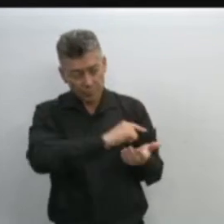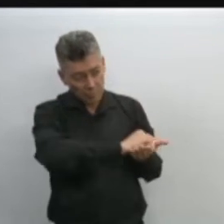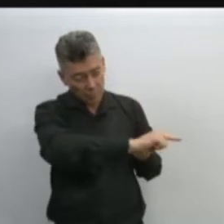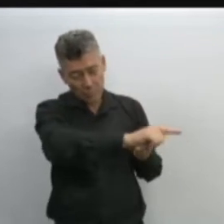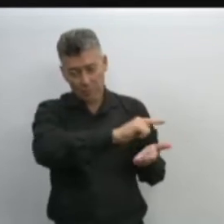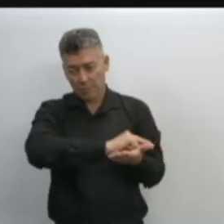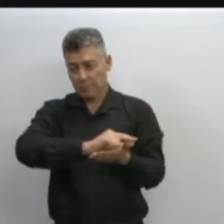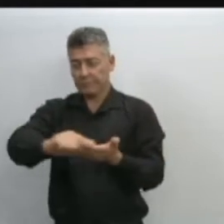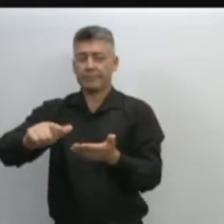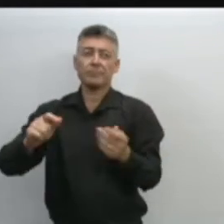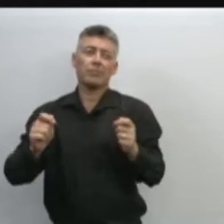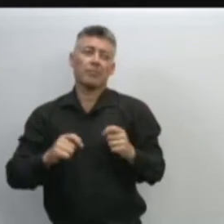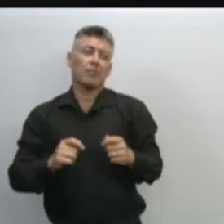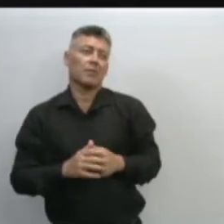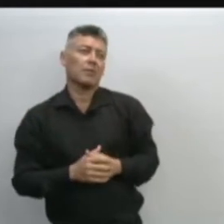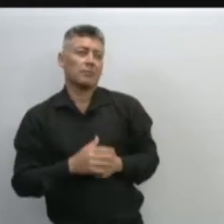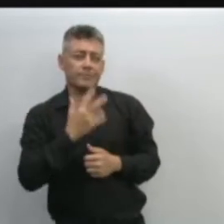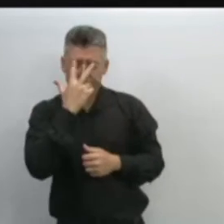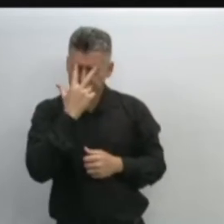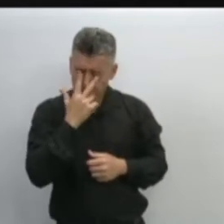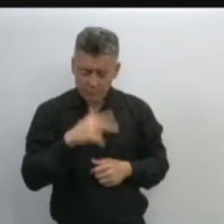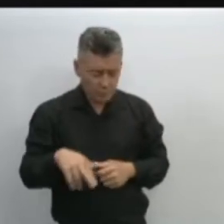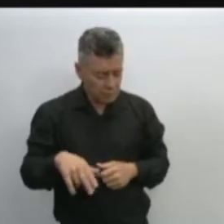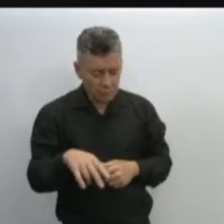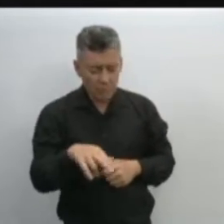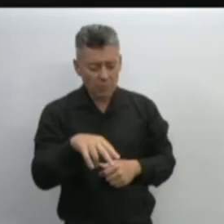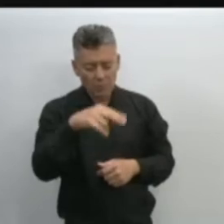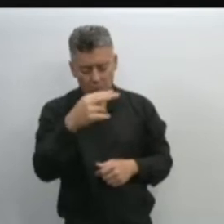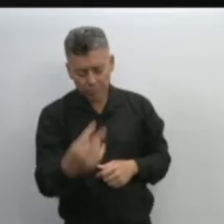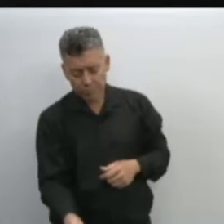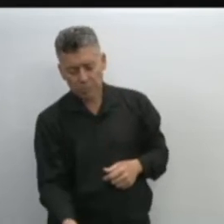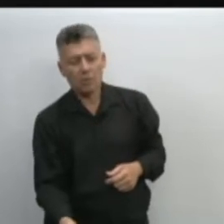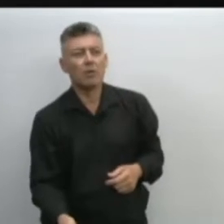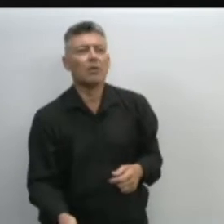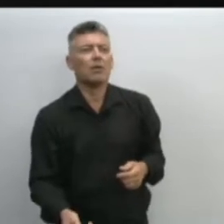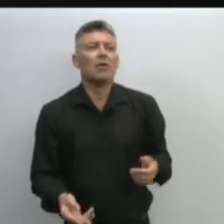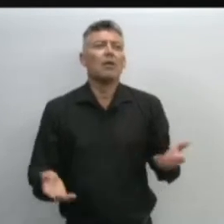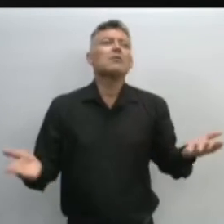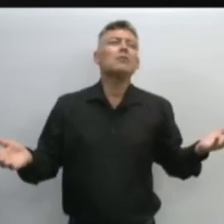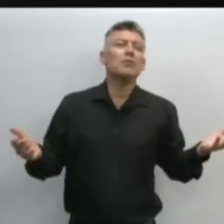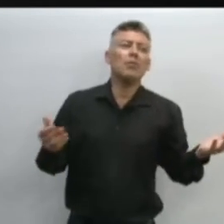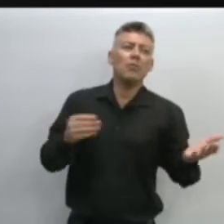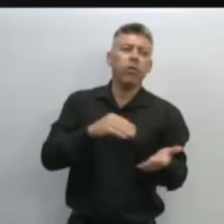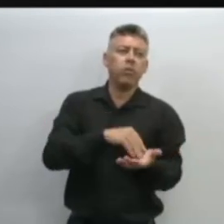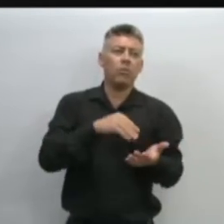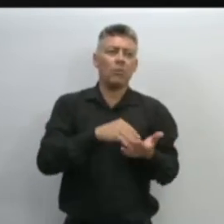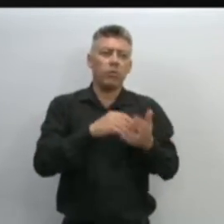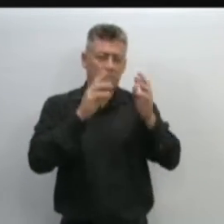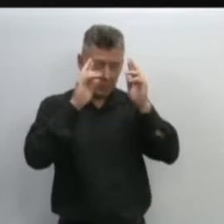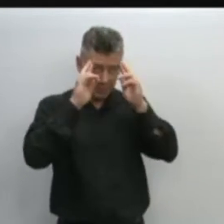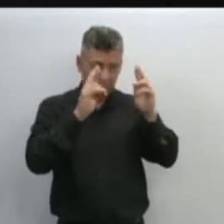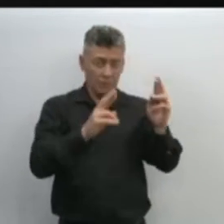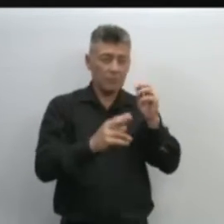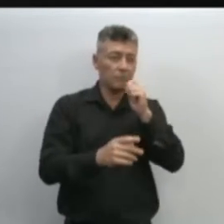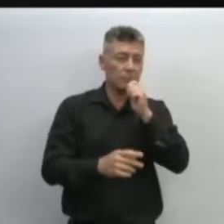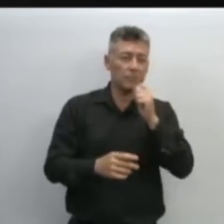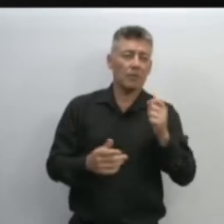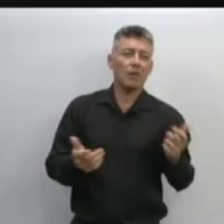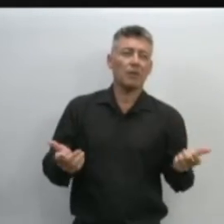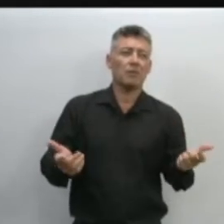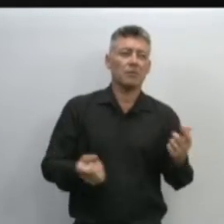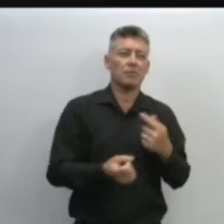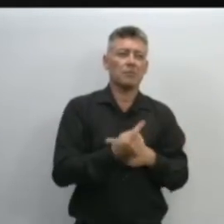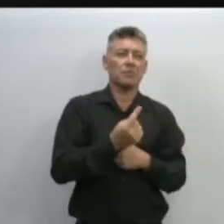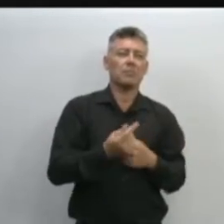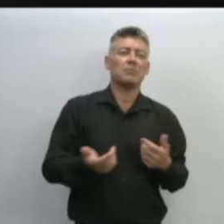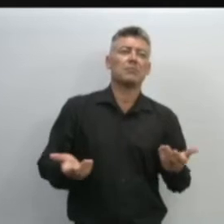antes. Imagina aí, bispo, um deficiente visual andando na rua e cair no buraco. Isso é uma falta de respeito, isso é um absurdo que